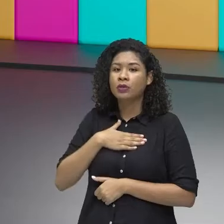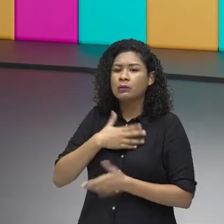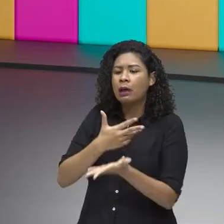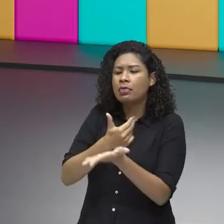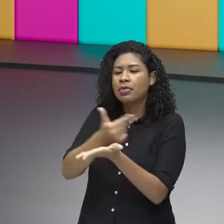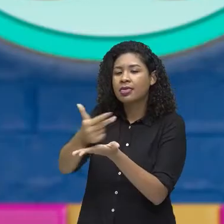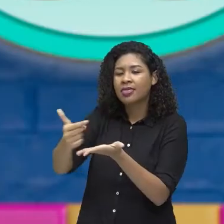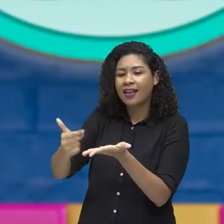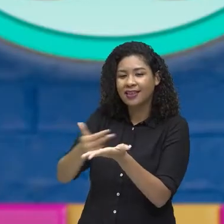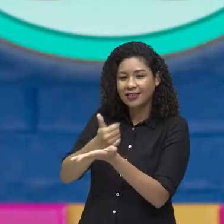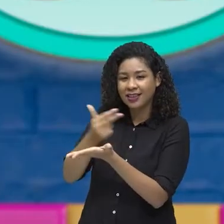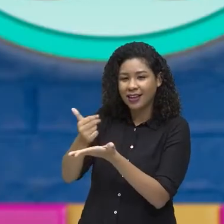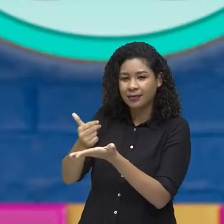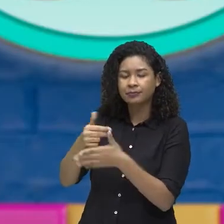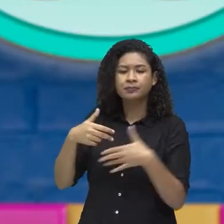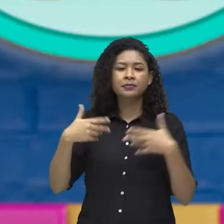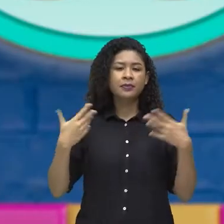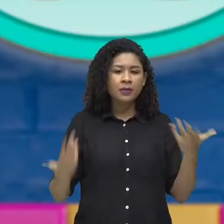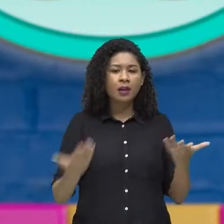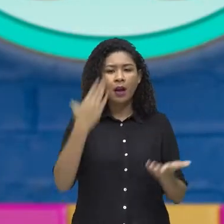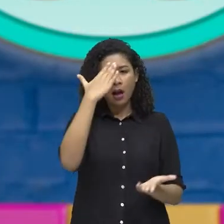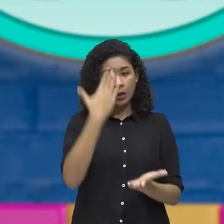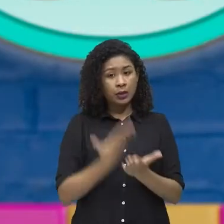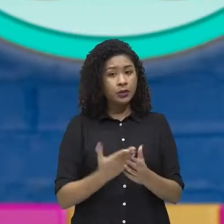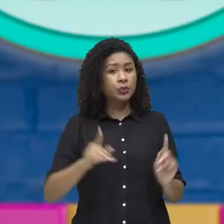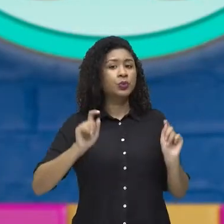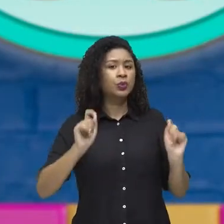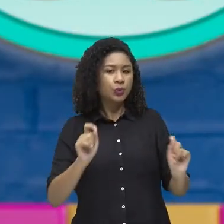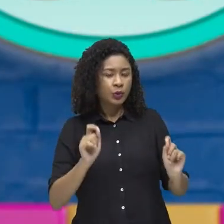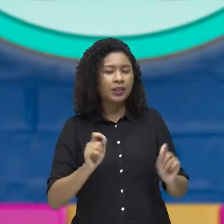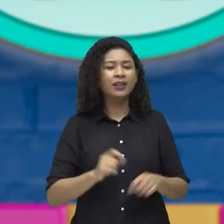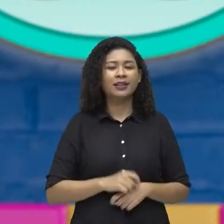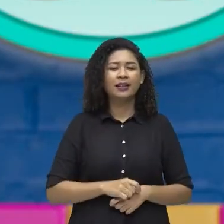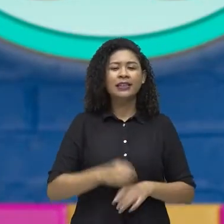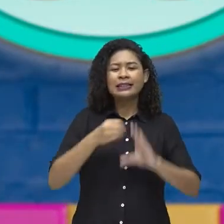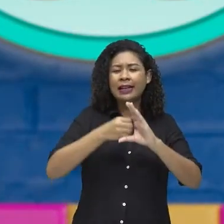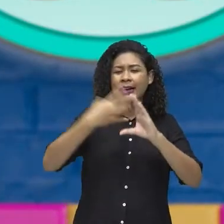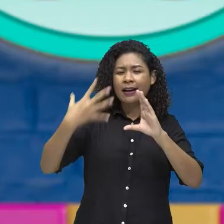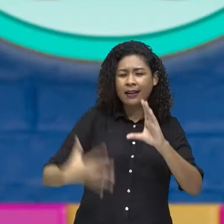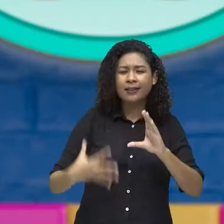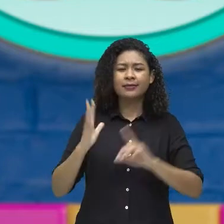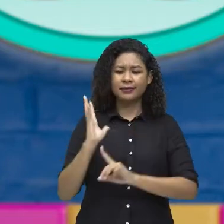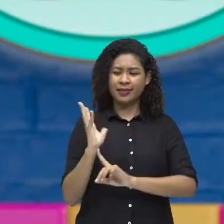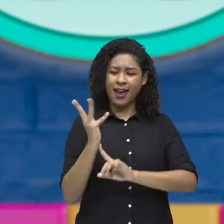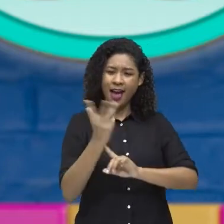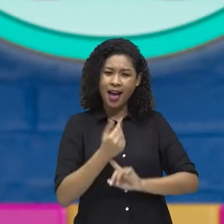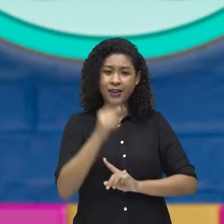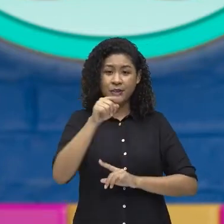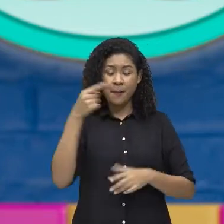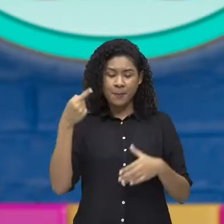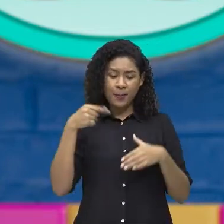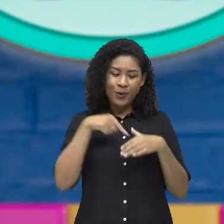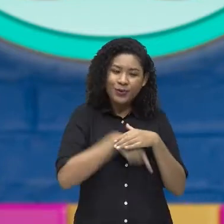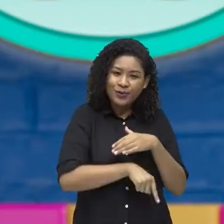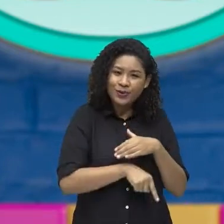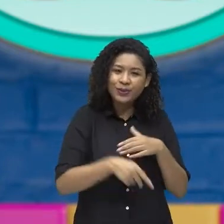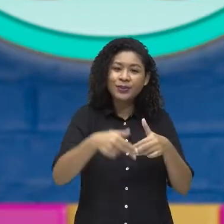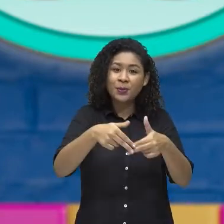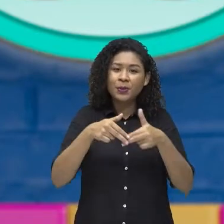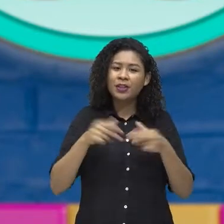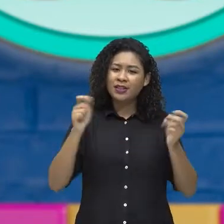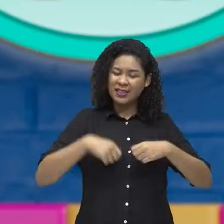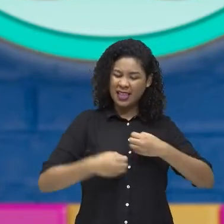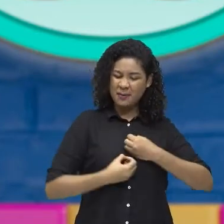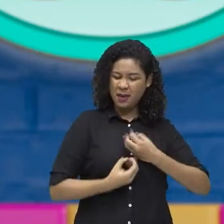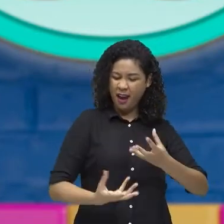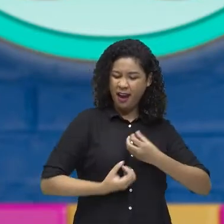o aspecto artístico, por ter essa conexão com algo mais profundo dentro de nós, consegue trazer um pouco disso